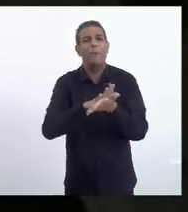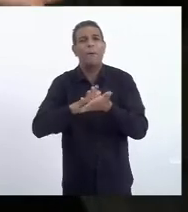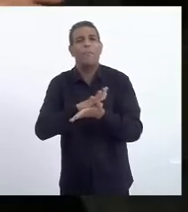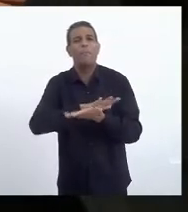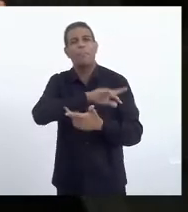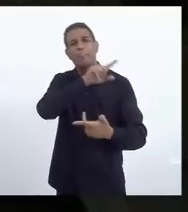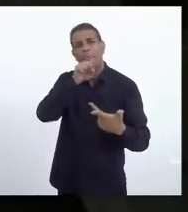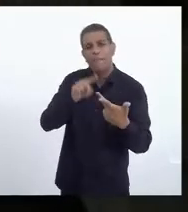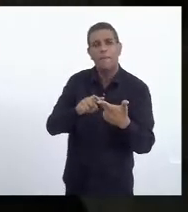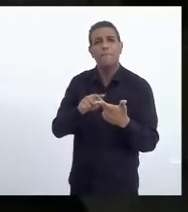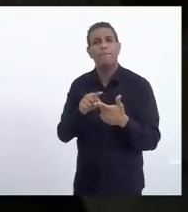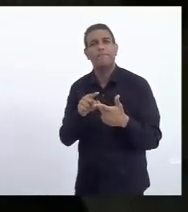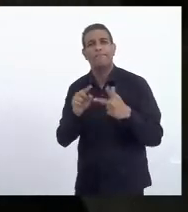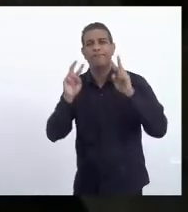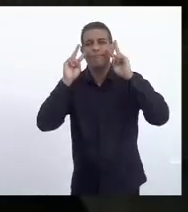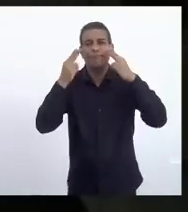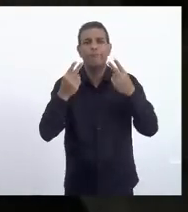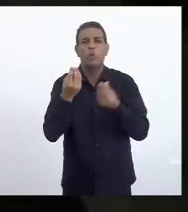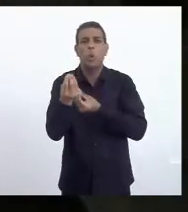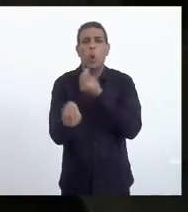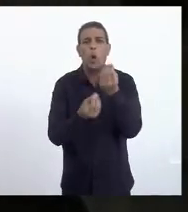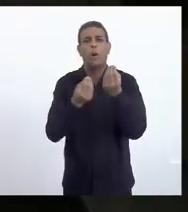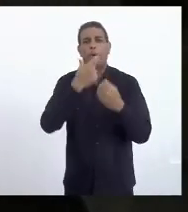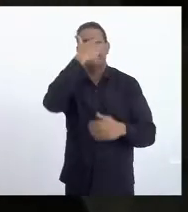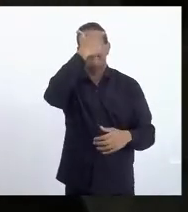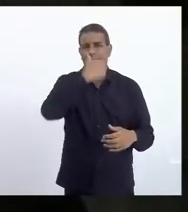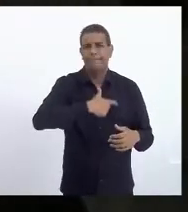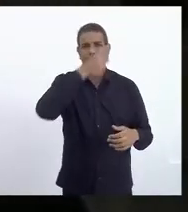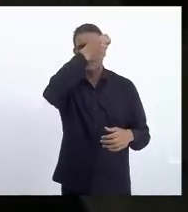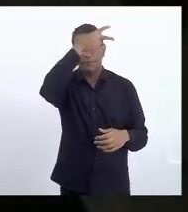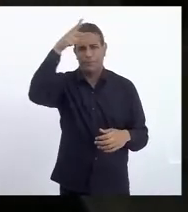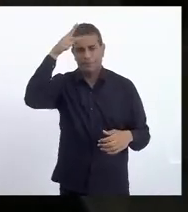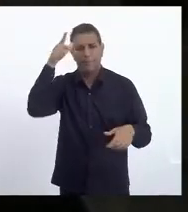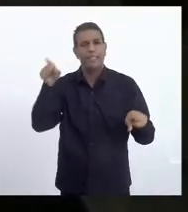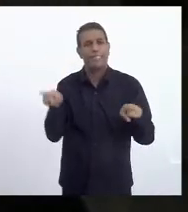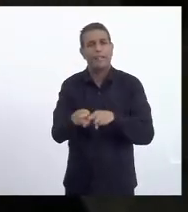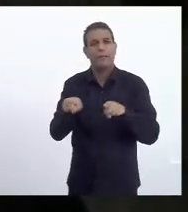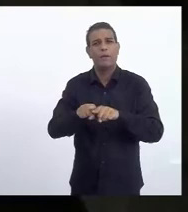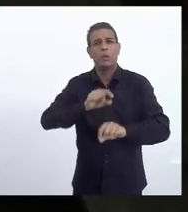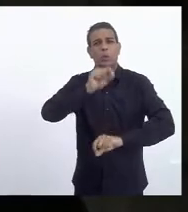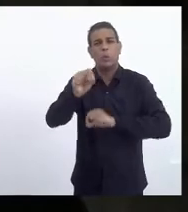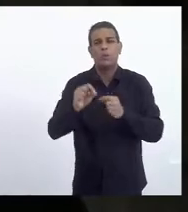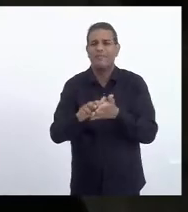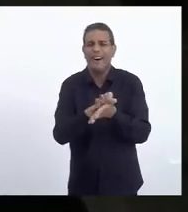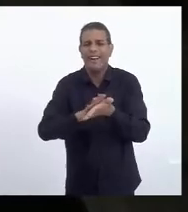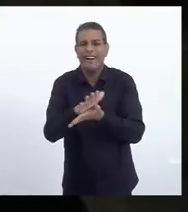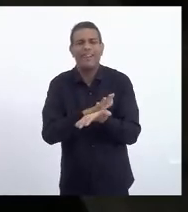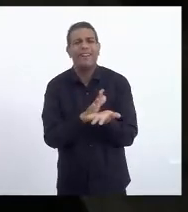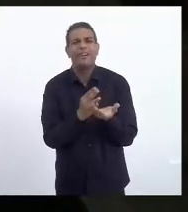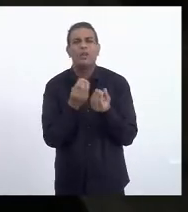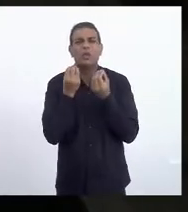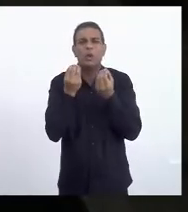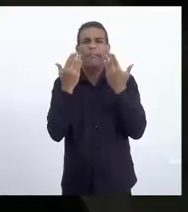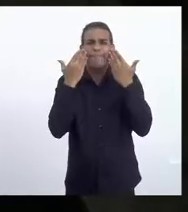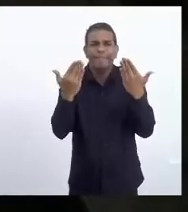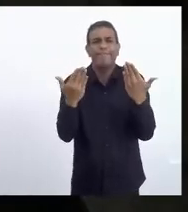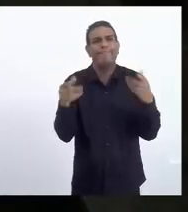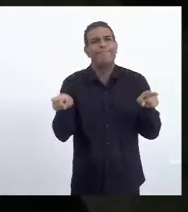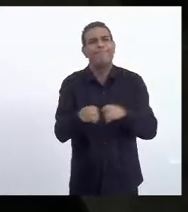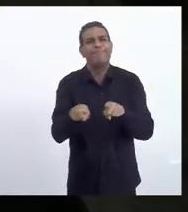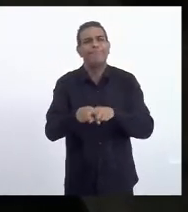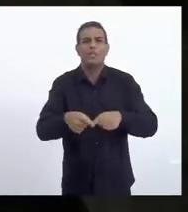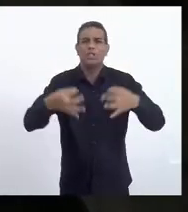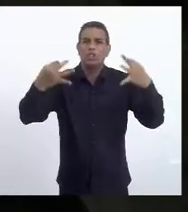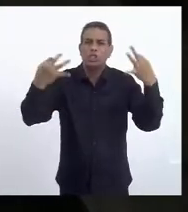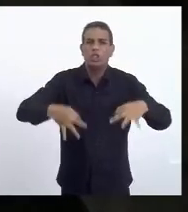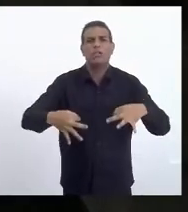e apareceu apenas para fazer uma defesa do prefeito da Administração é sem se identificar e é a